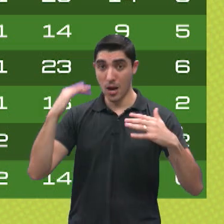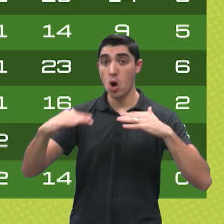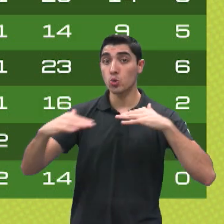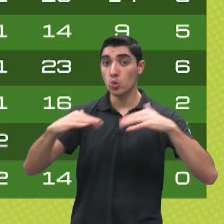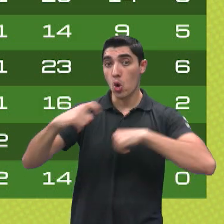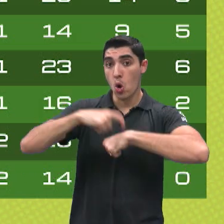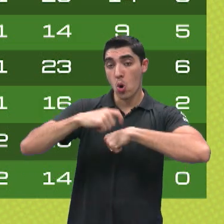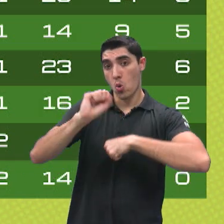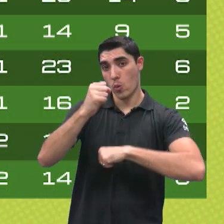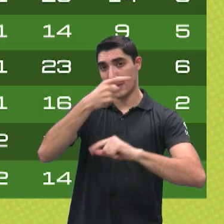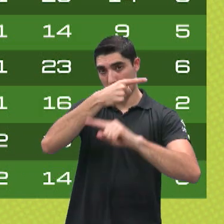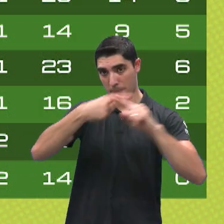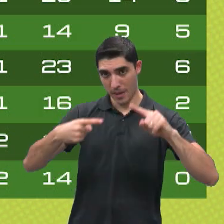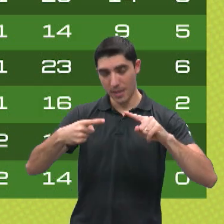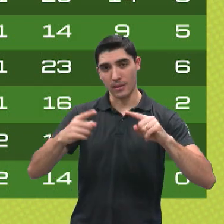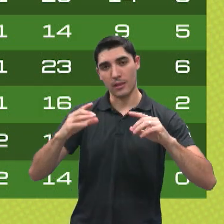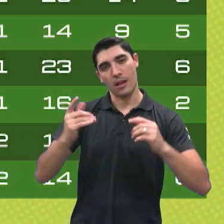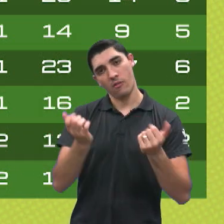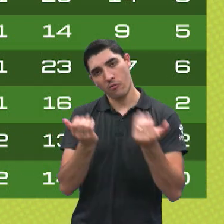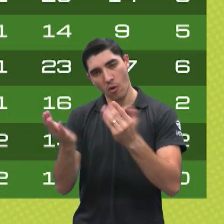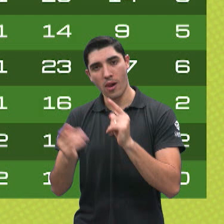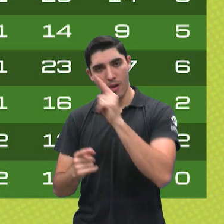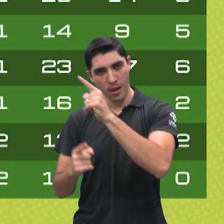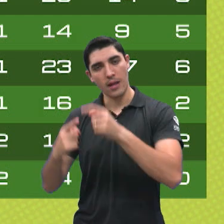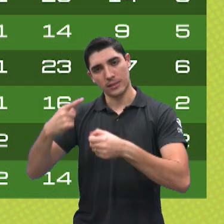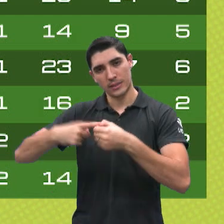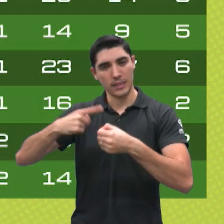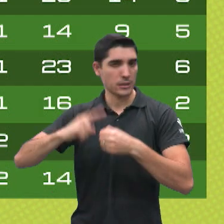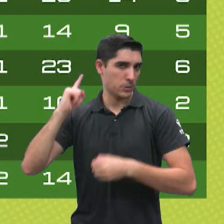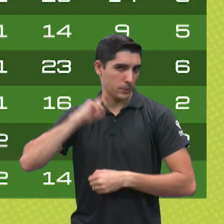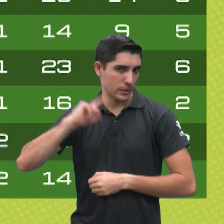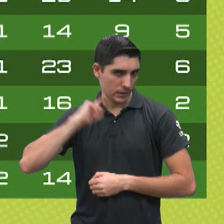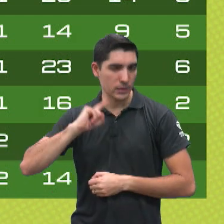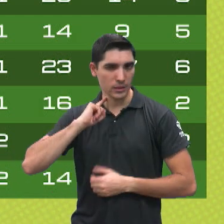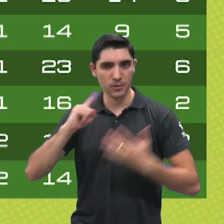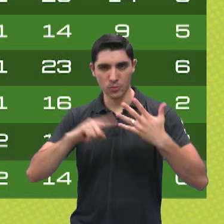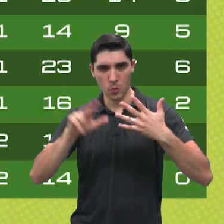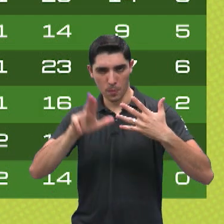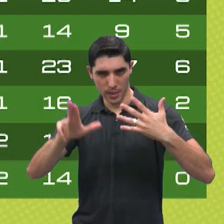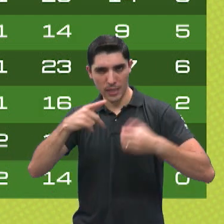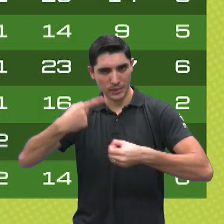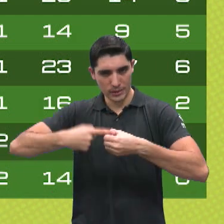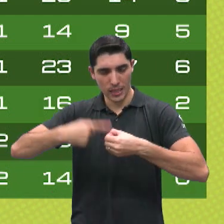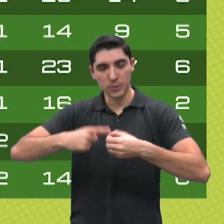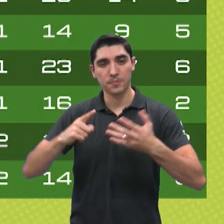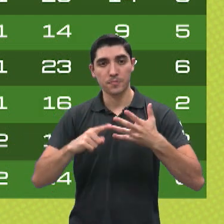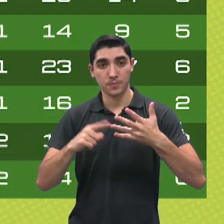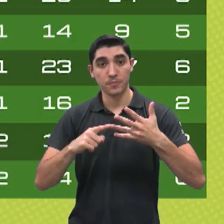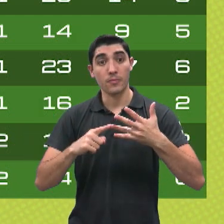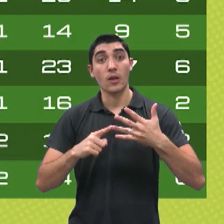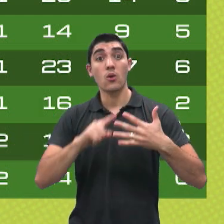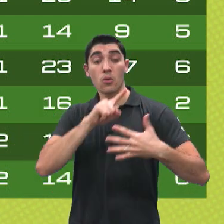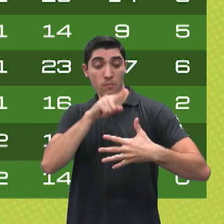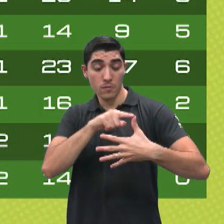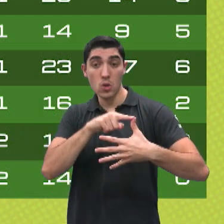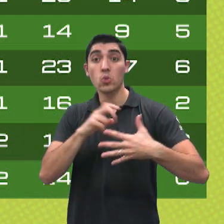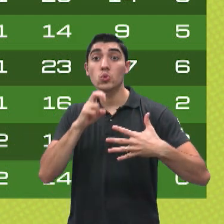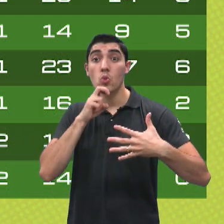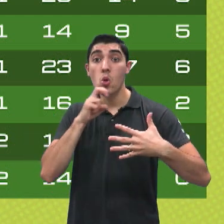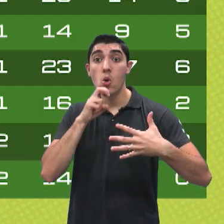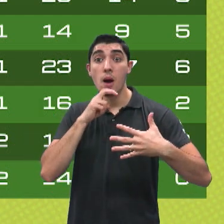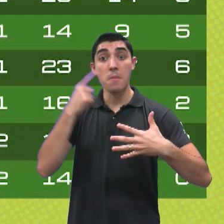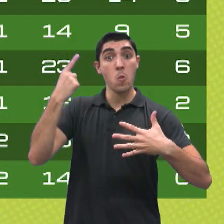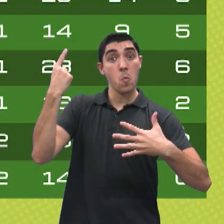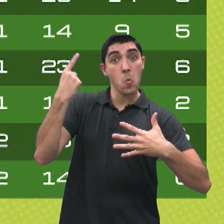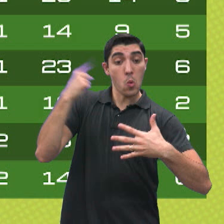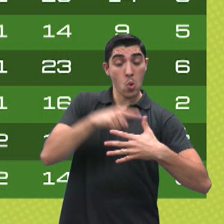lá no ginásio Praia Clube em Uberlândia, Minas Gerais. O líder é o Sorocaba, a única equipe 100% na competição. Você vê que o São José não